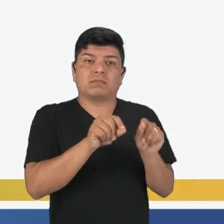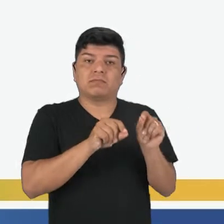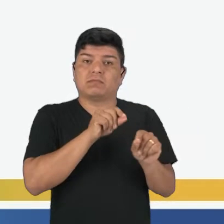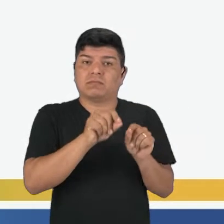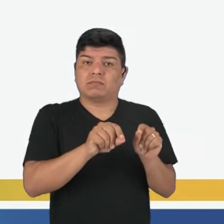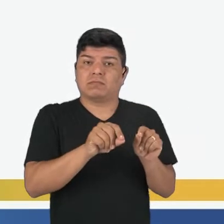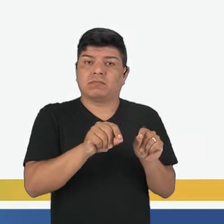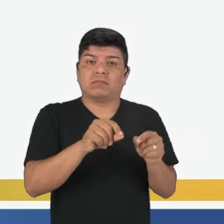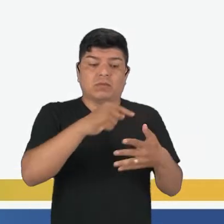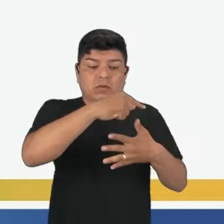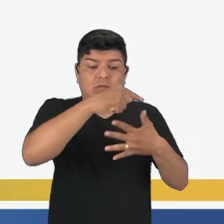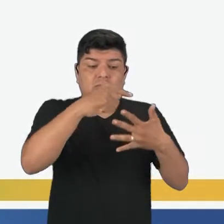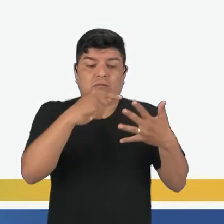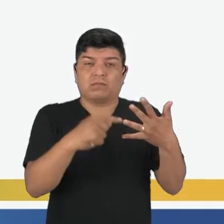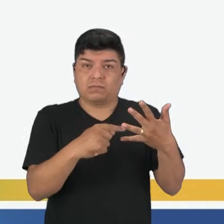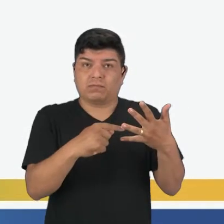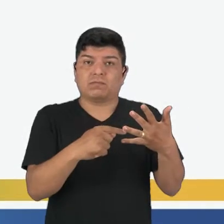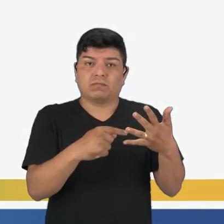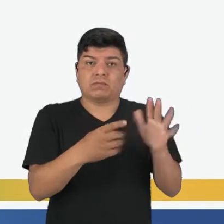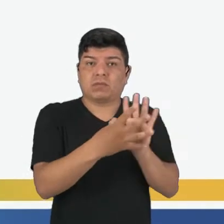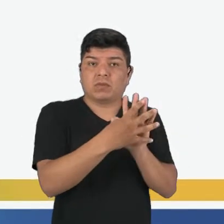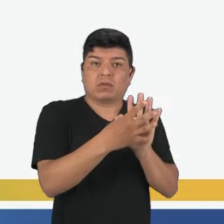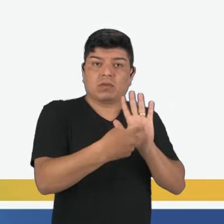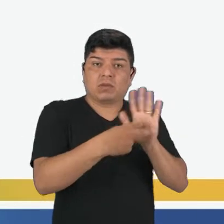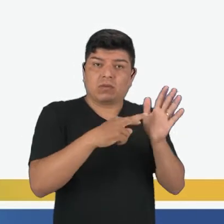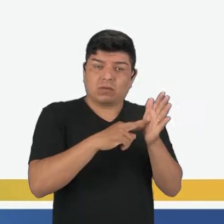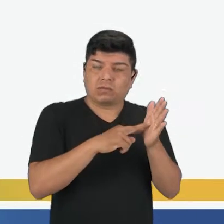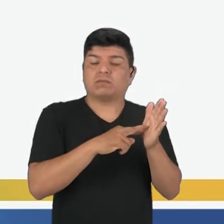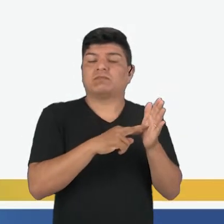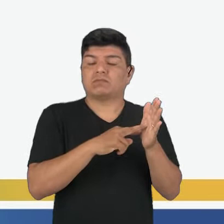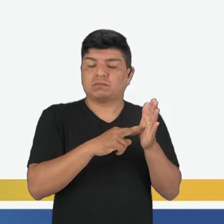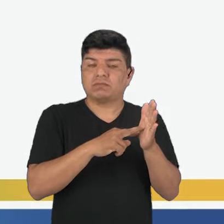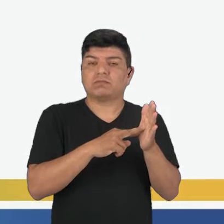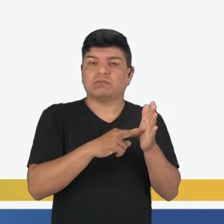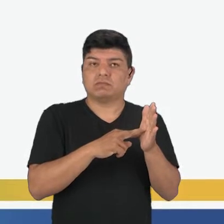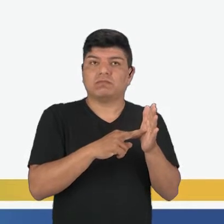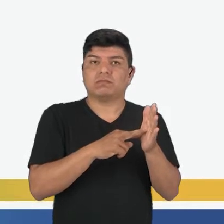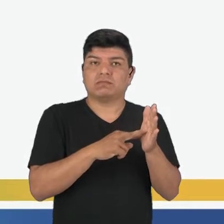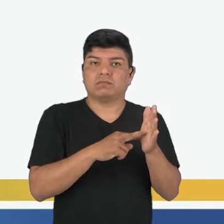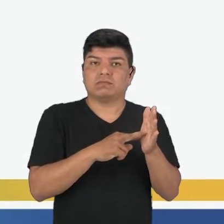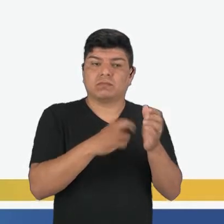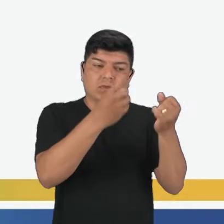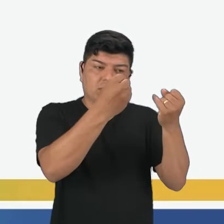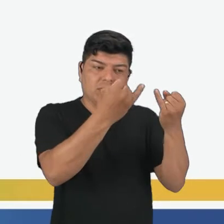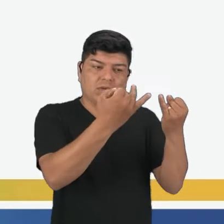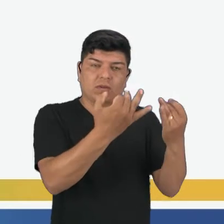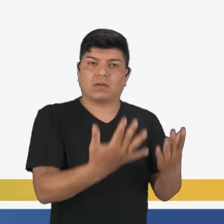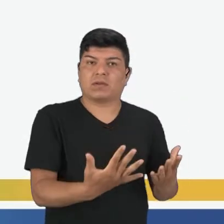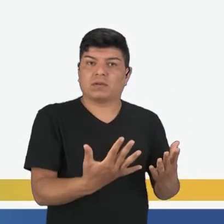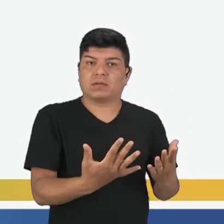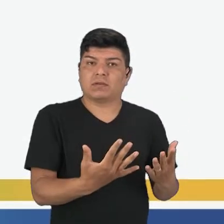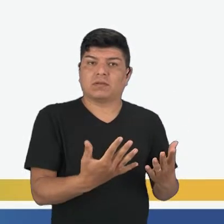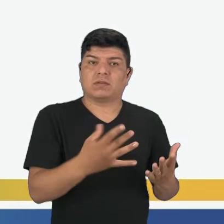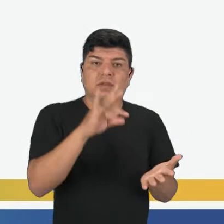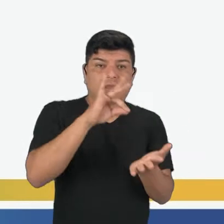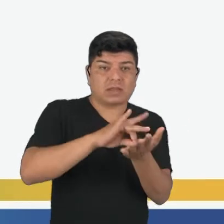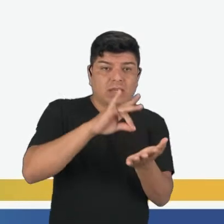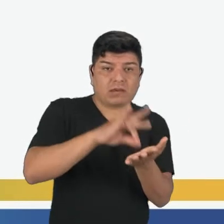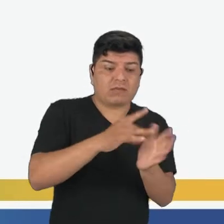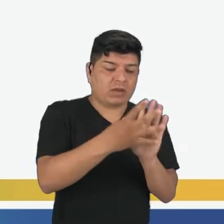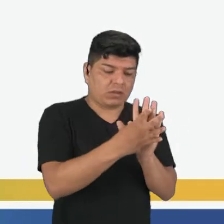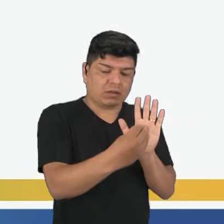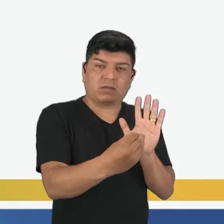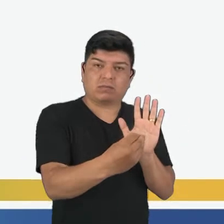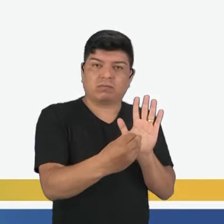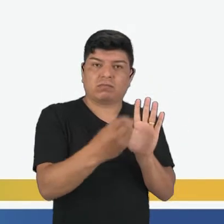um elemento que é o significante, ok? Que é a explicação da razão daquele símbolo.